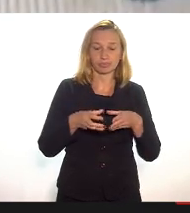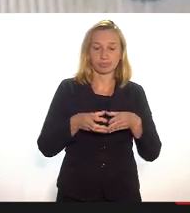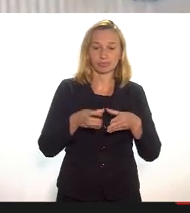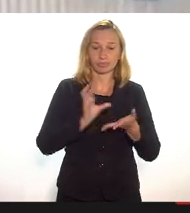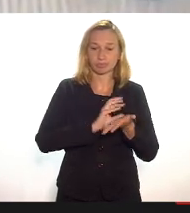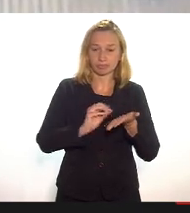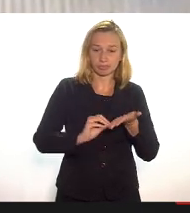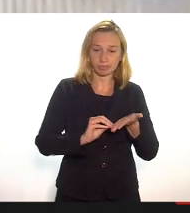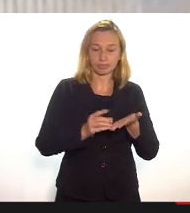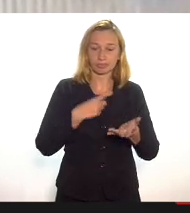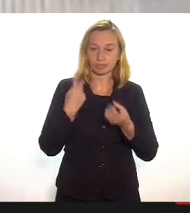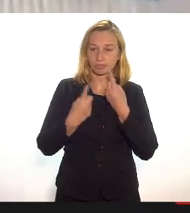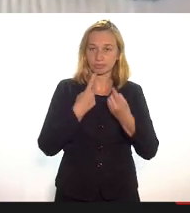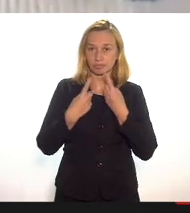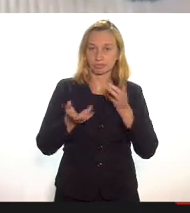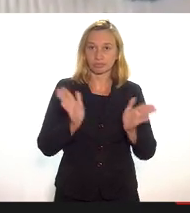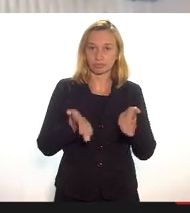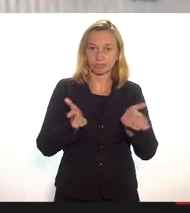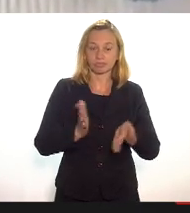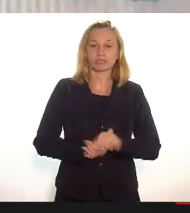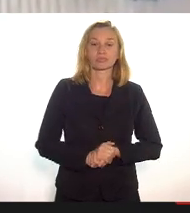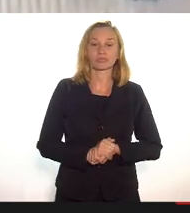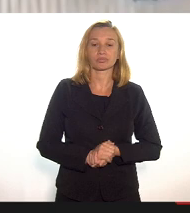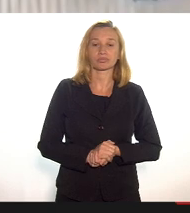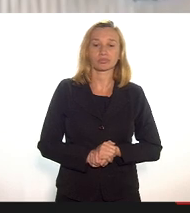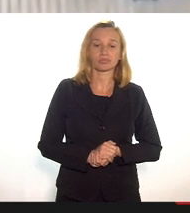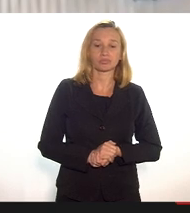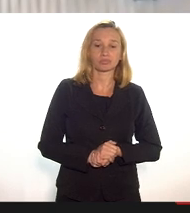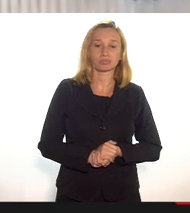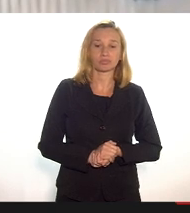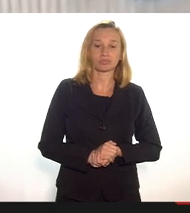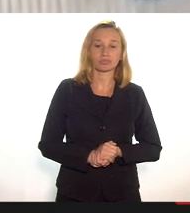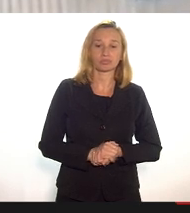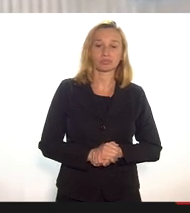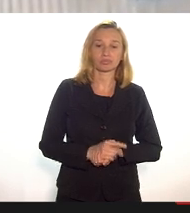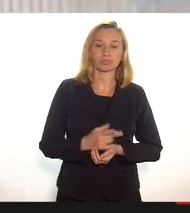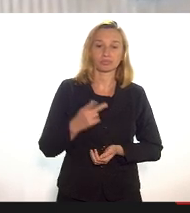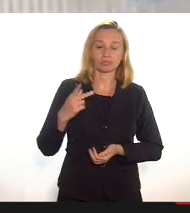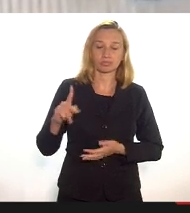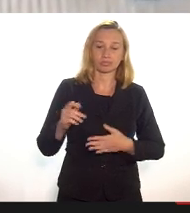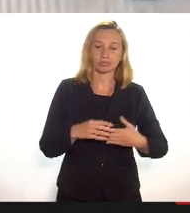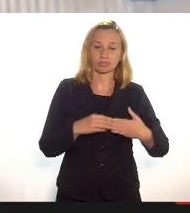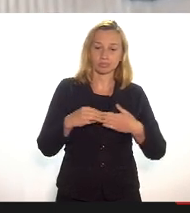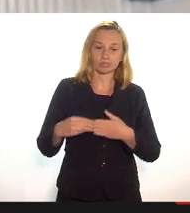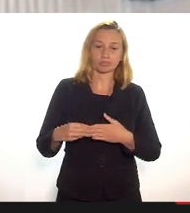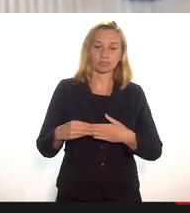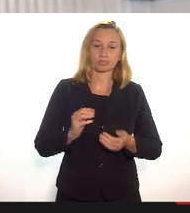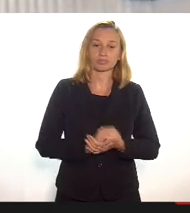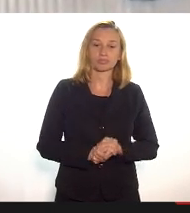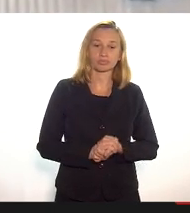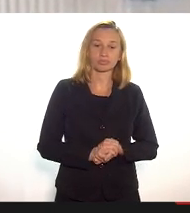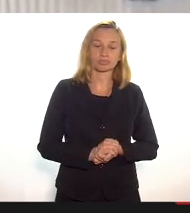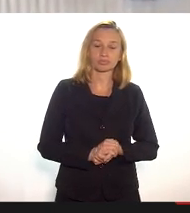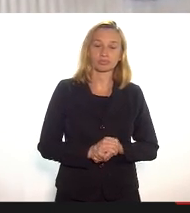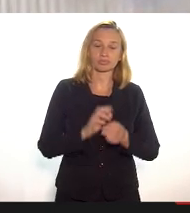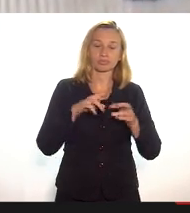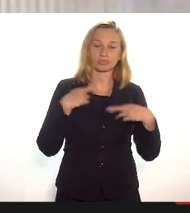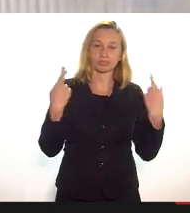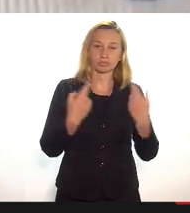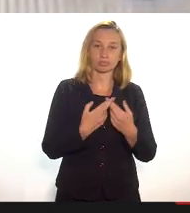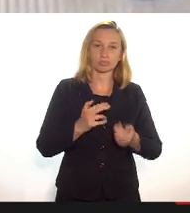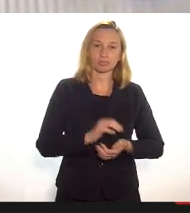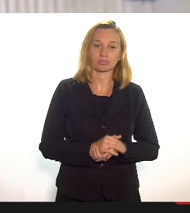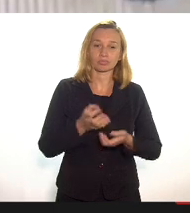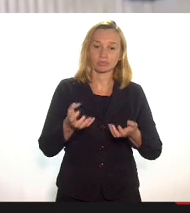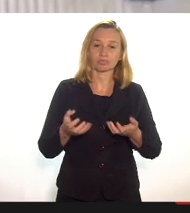pauta que nós estamos discutindo aqui hoje. E na sua figura interina aí, presidindo a audiência, eu